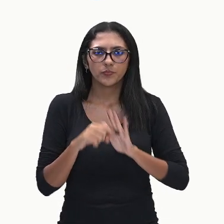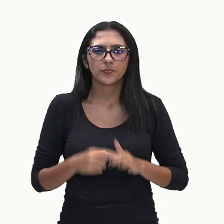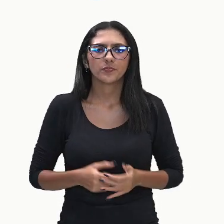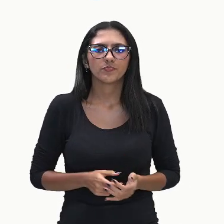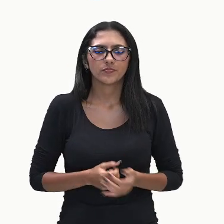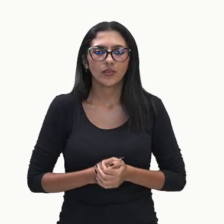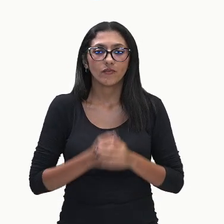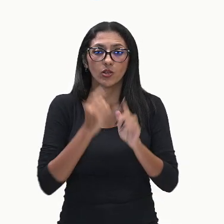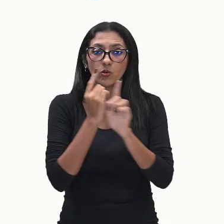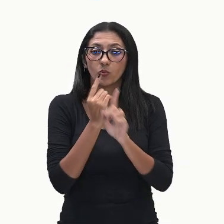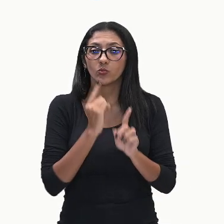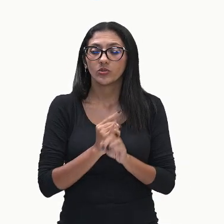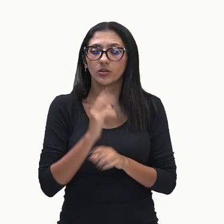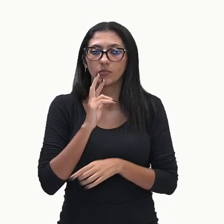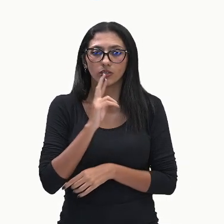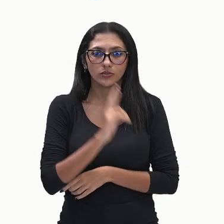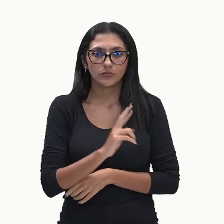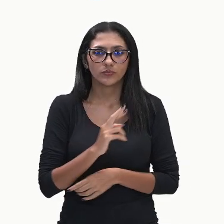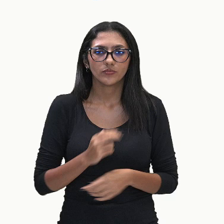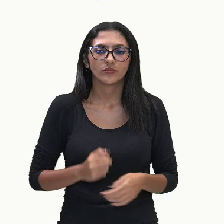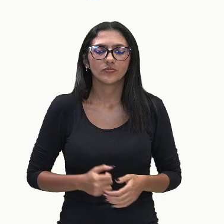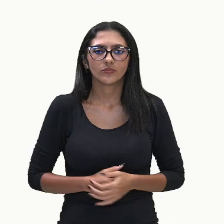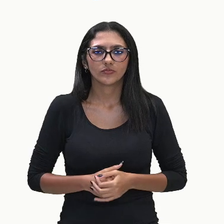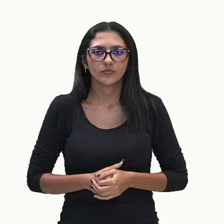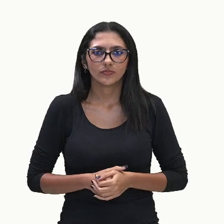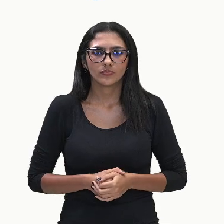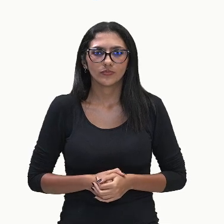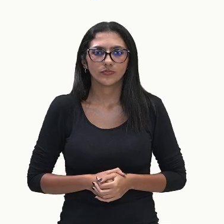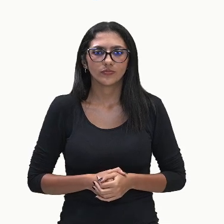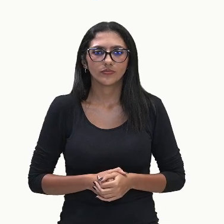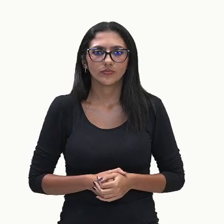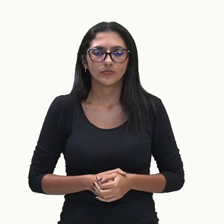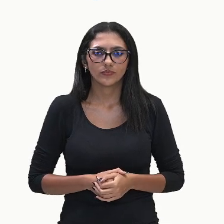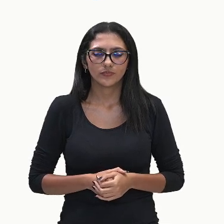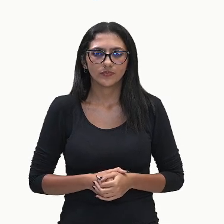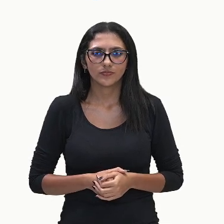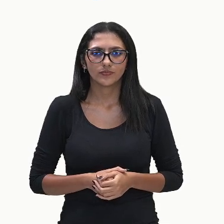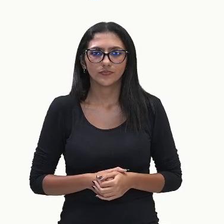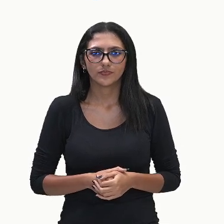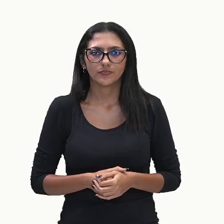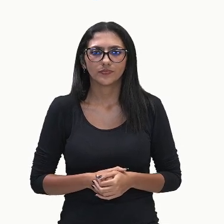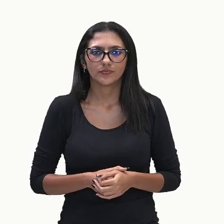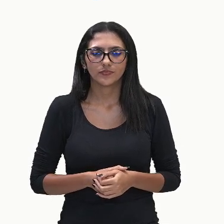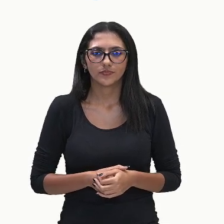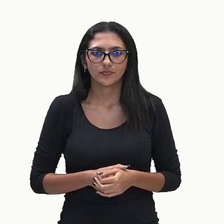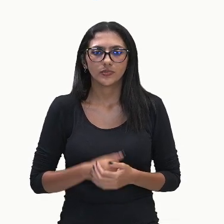o seguinte resultado. Olha lá, eu vou encontrar